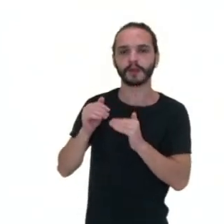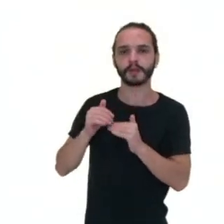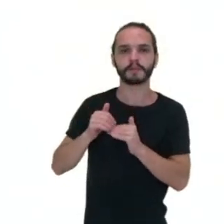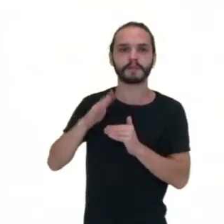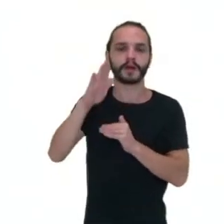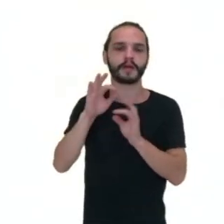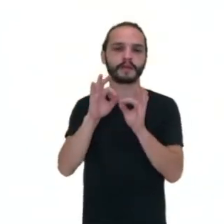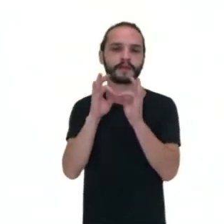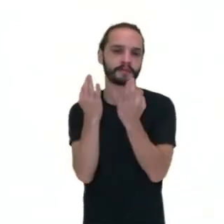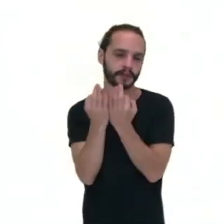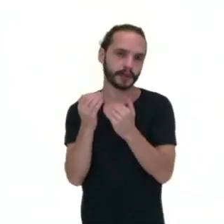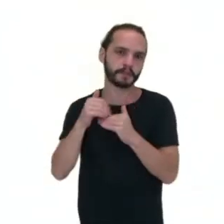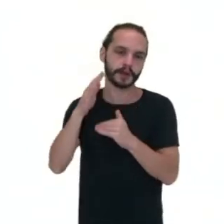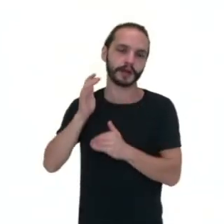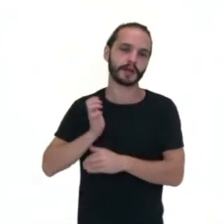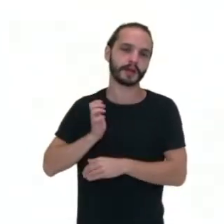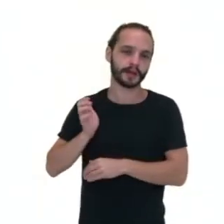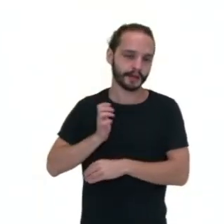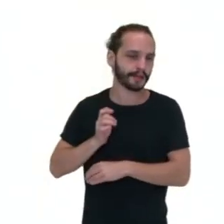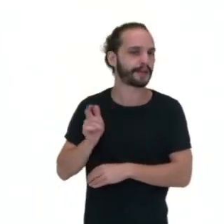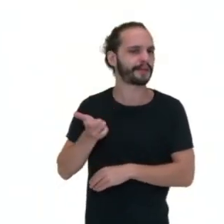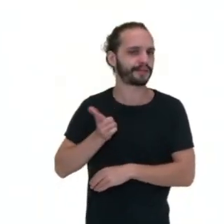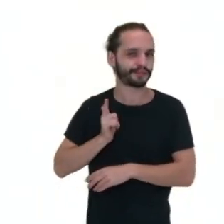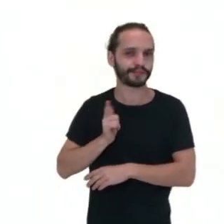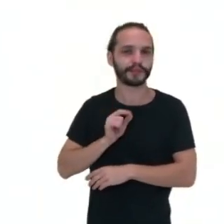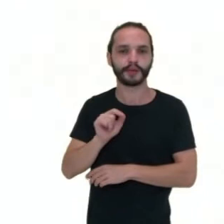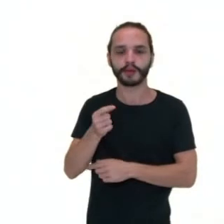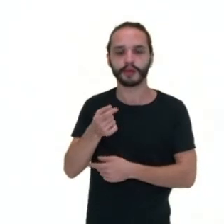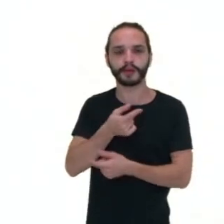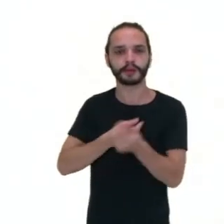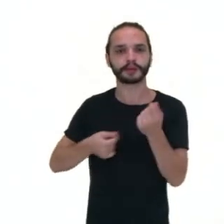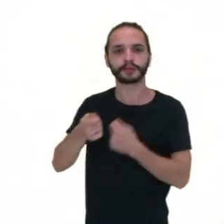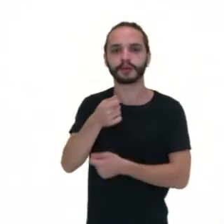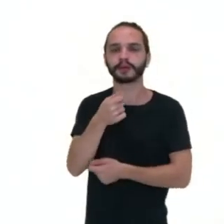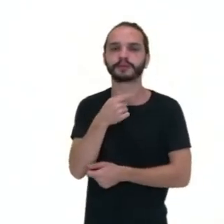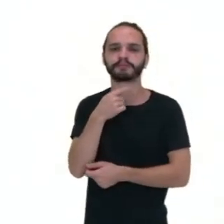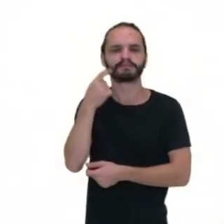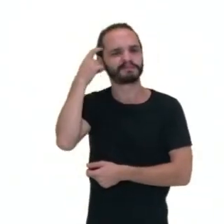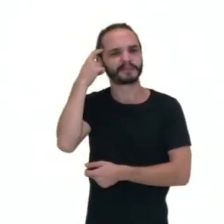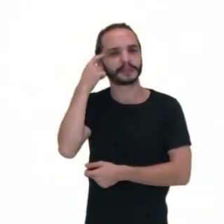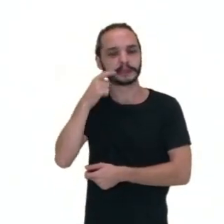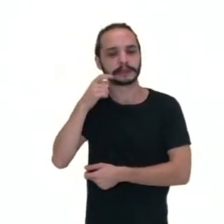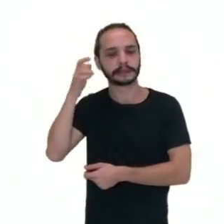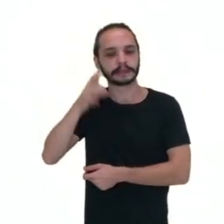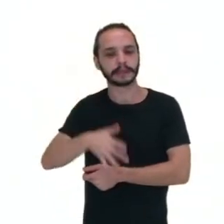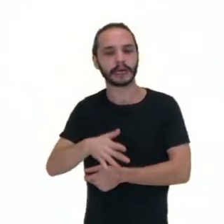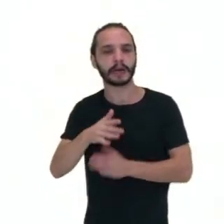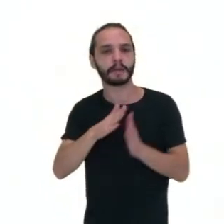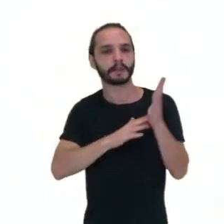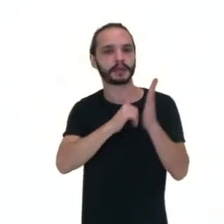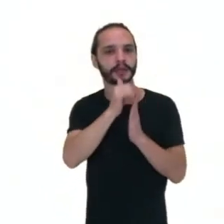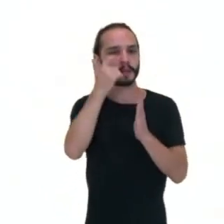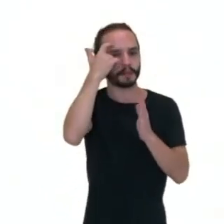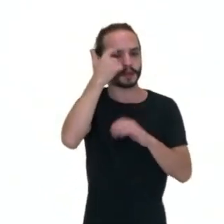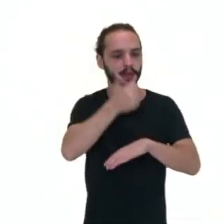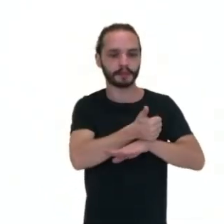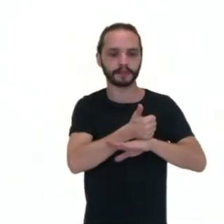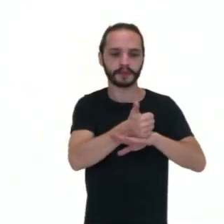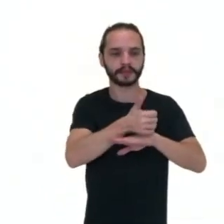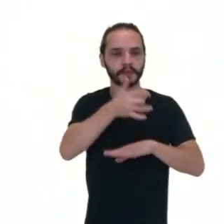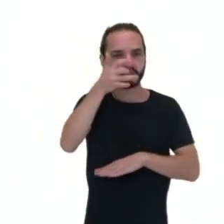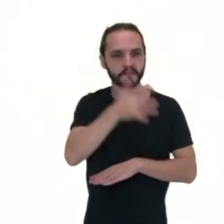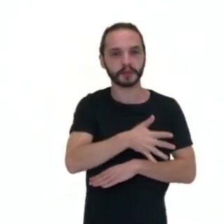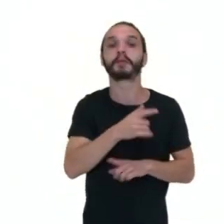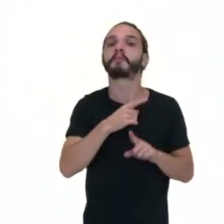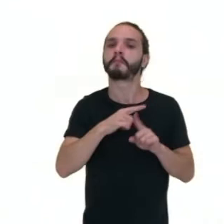mais abastada. Os pais dele, o pai dele que era administrador, não achava interessante ele ser escultor e pintor, achava que era uma profissão indigna, mas ele mesmo